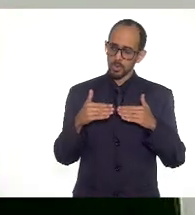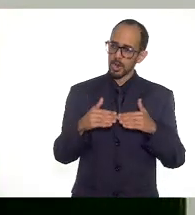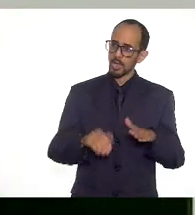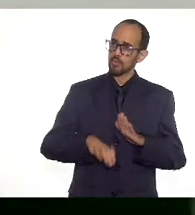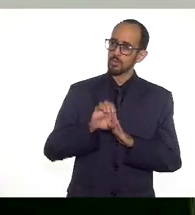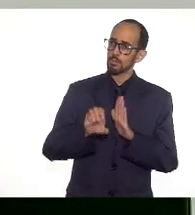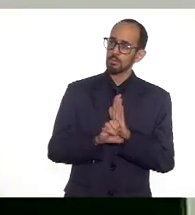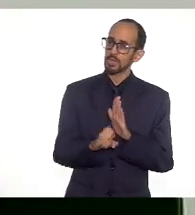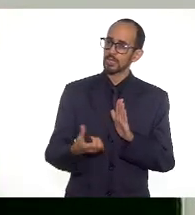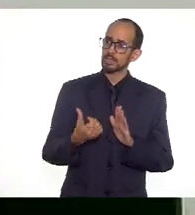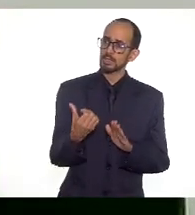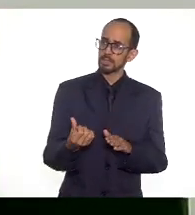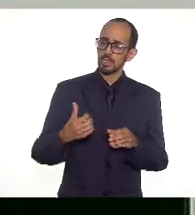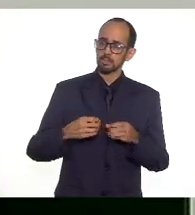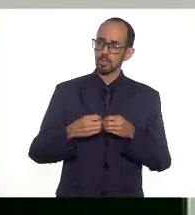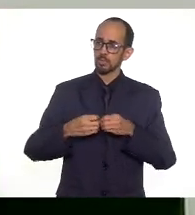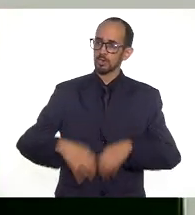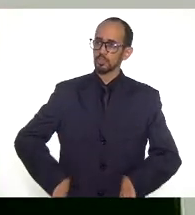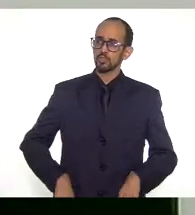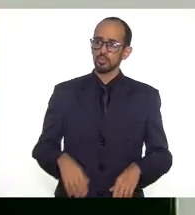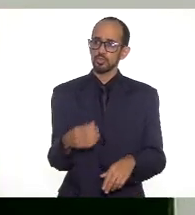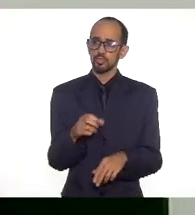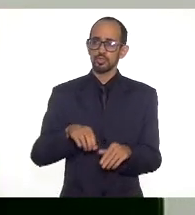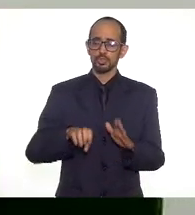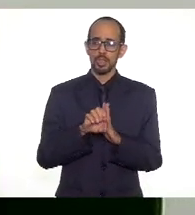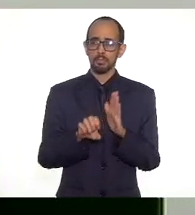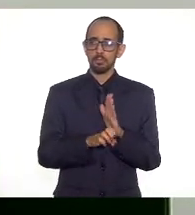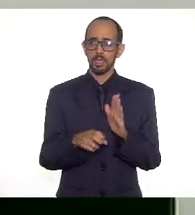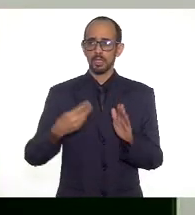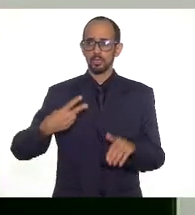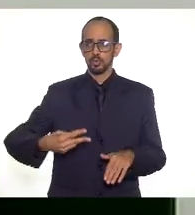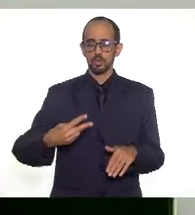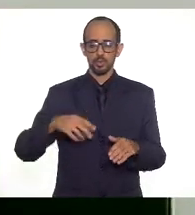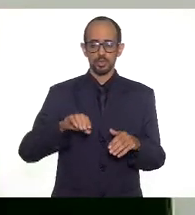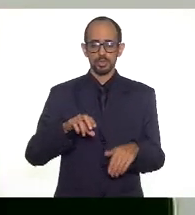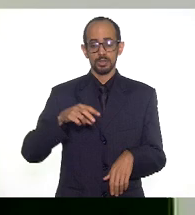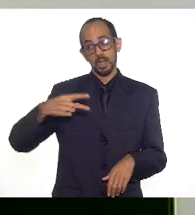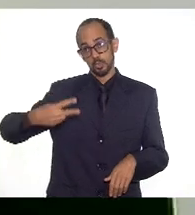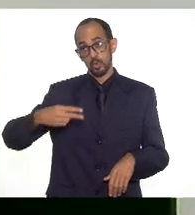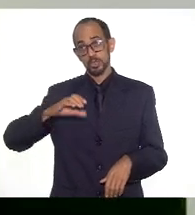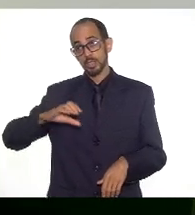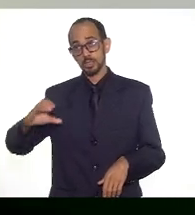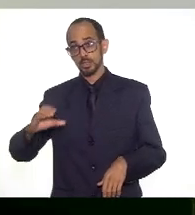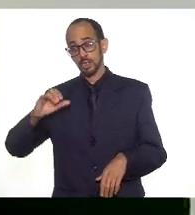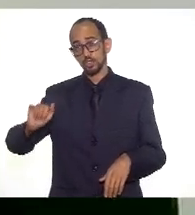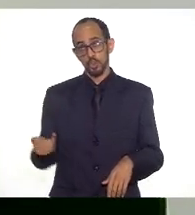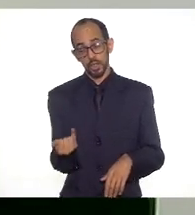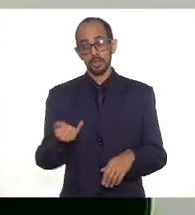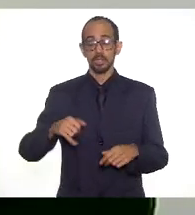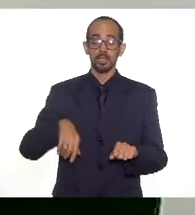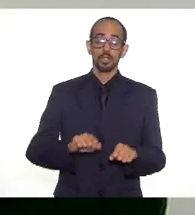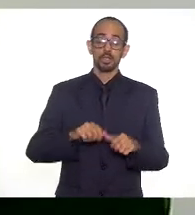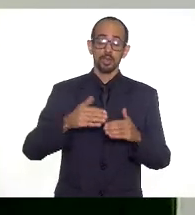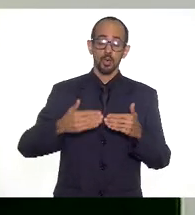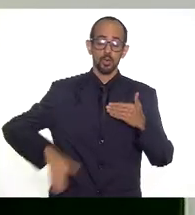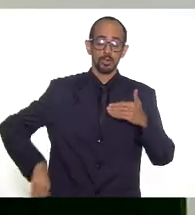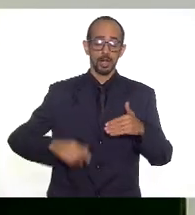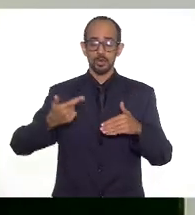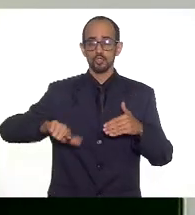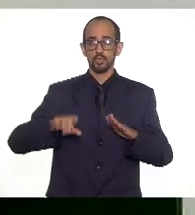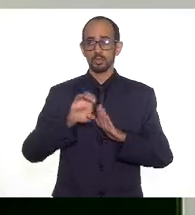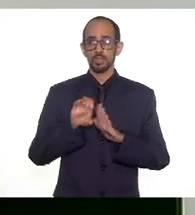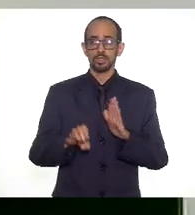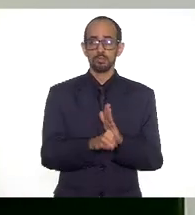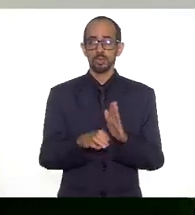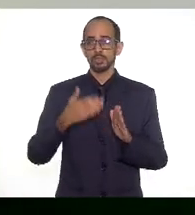6, pela prejudicabilidade da emenda 2, pela emenda 2 da CCJ, contrárias às demais emendas, concluindo por substitutivo,